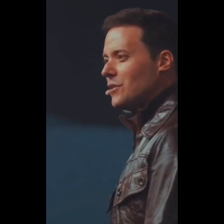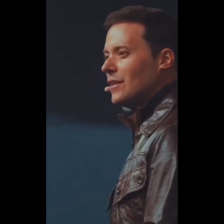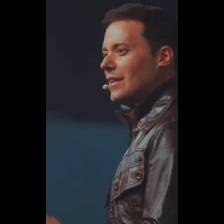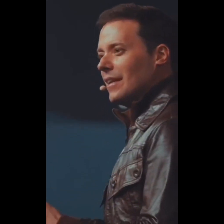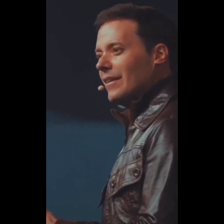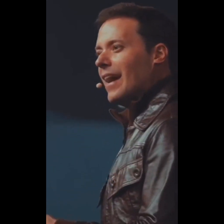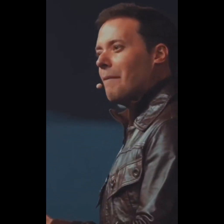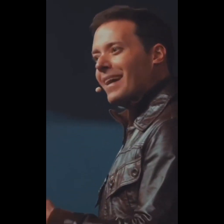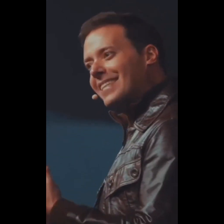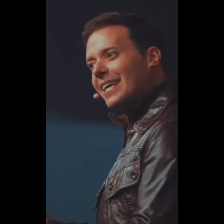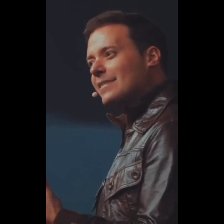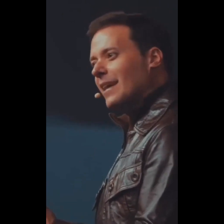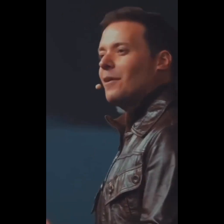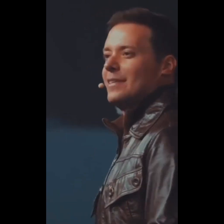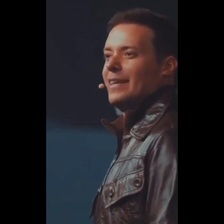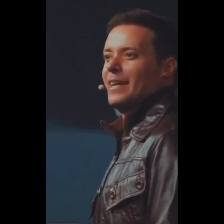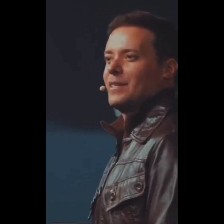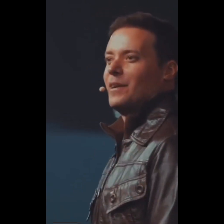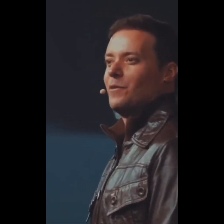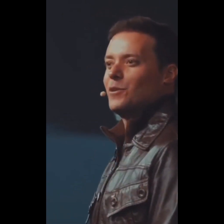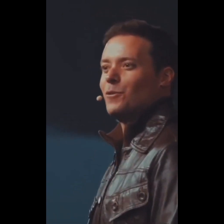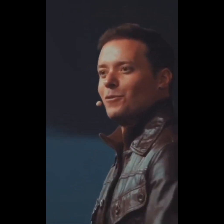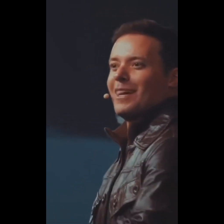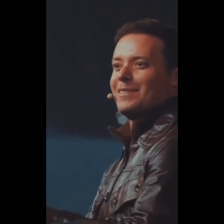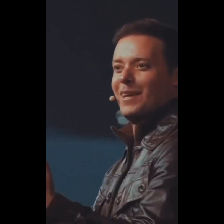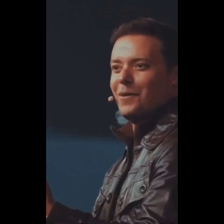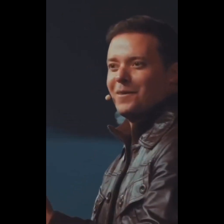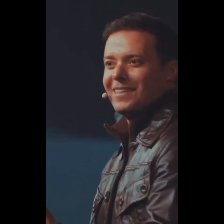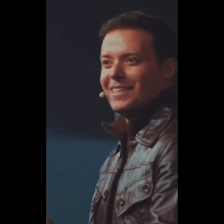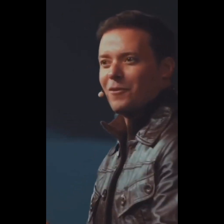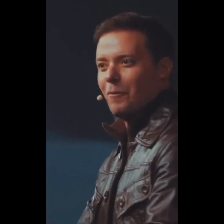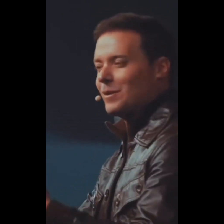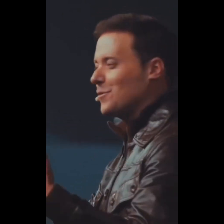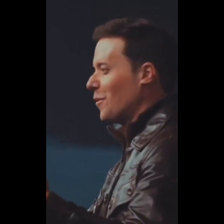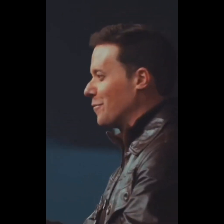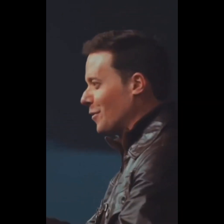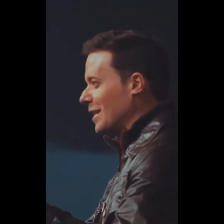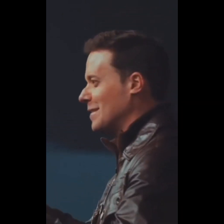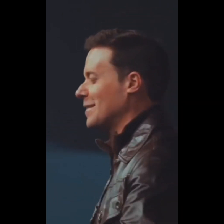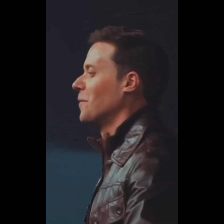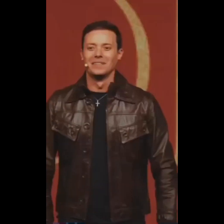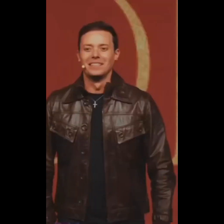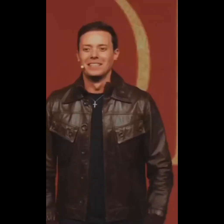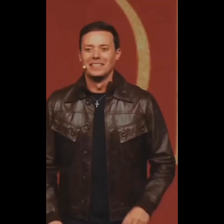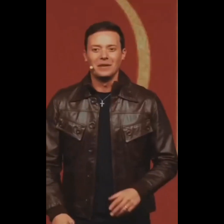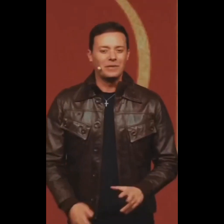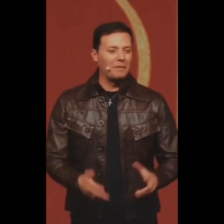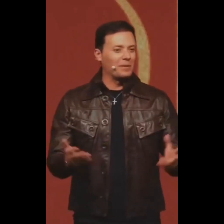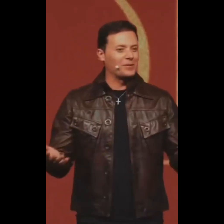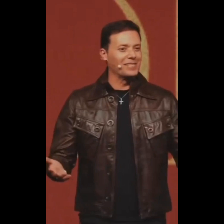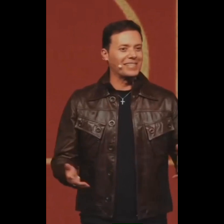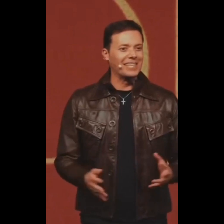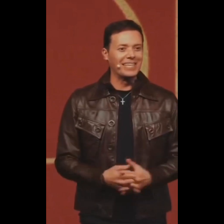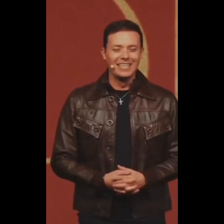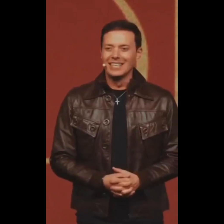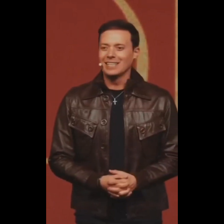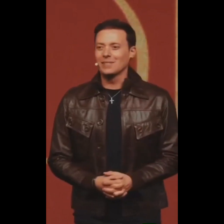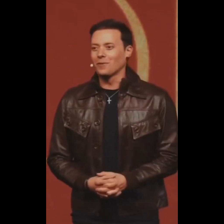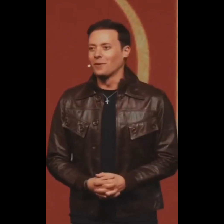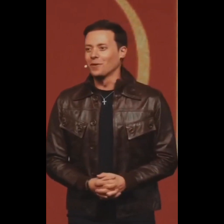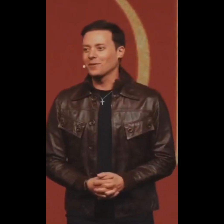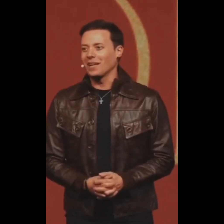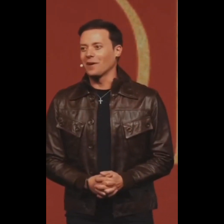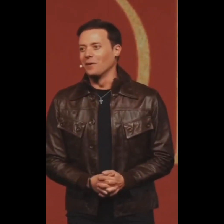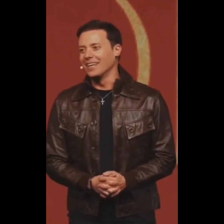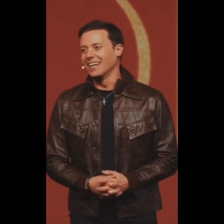donos de uma família linda e compartilham da palavra de Deus de uma forma encantadora com